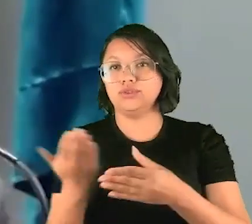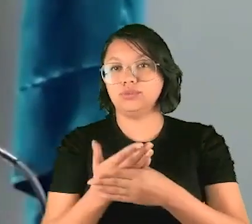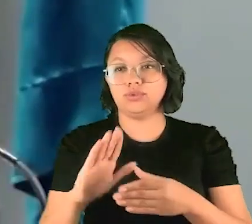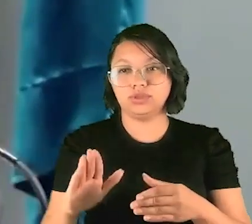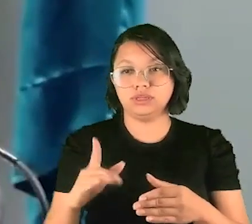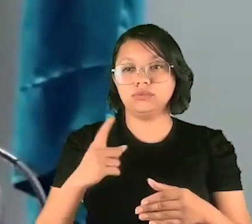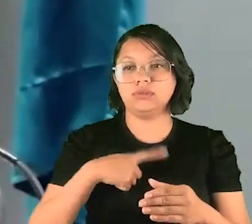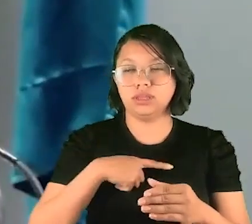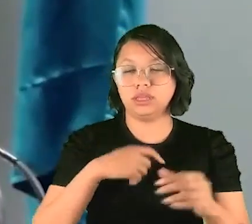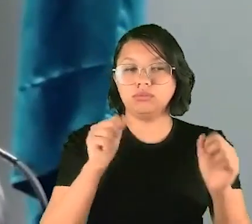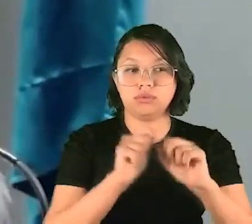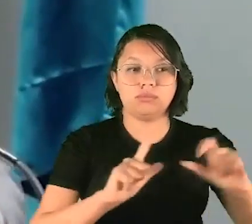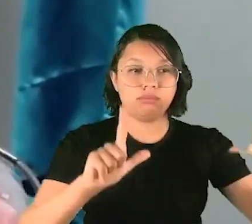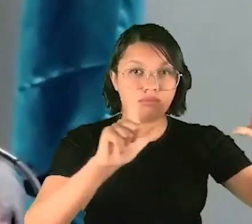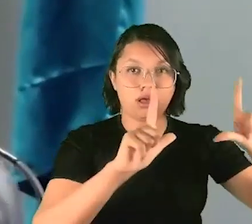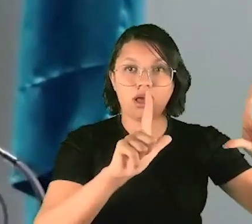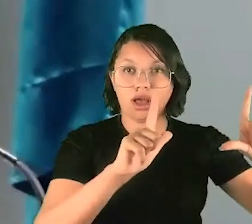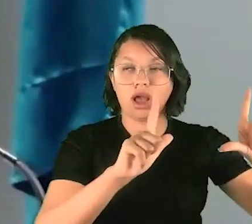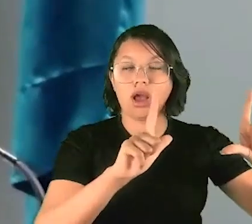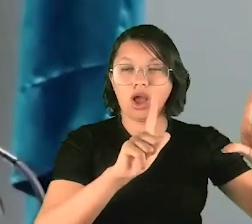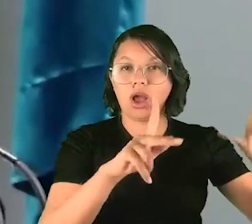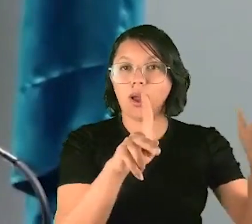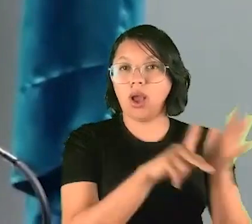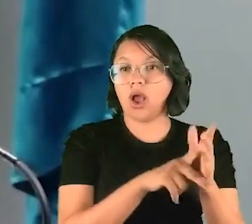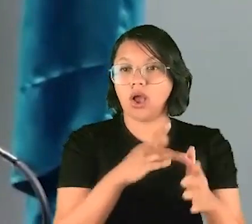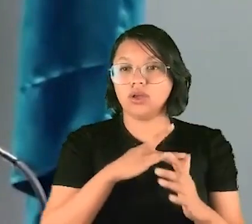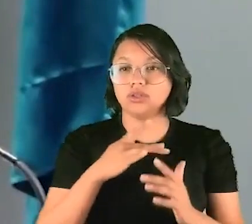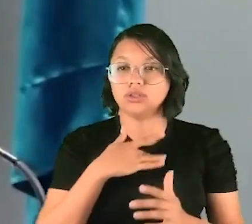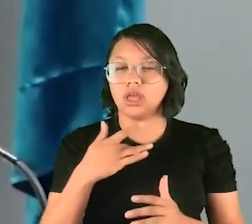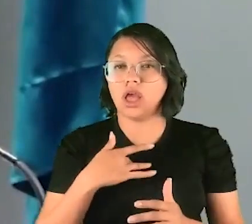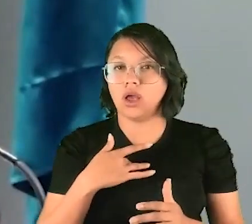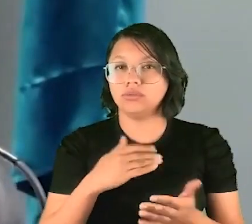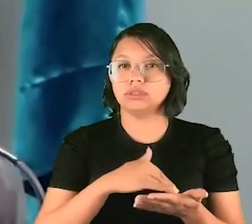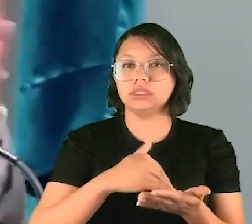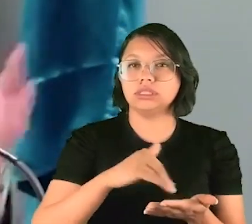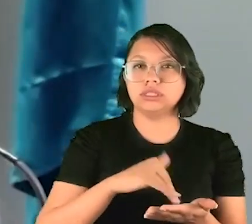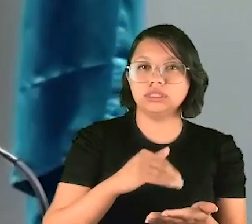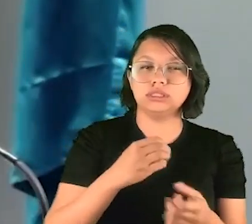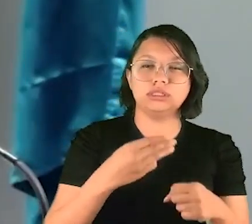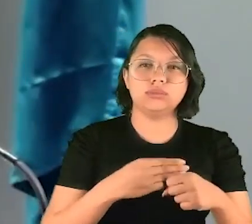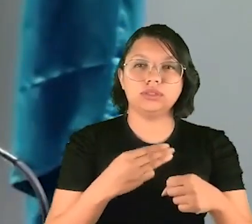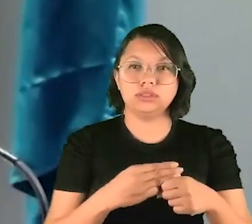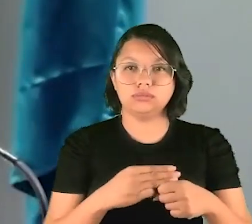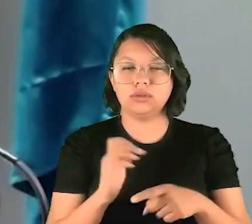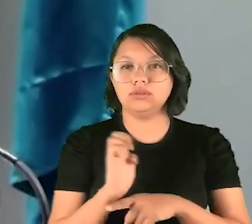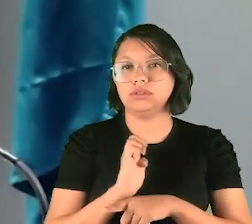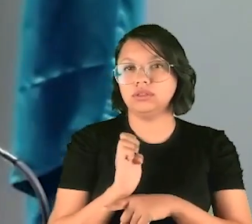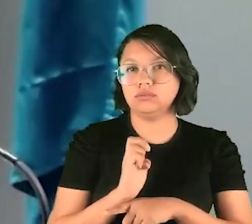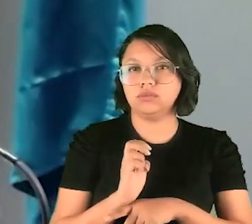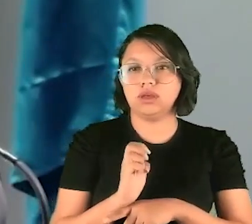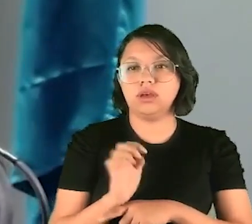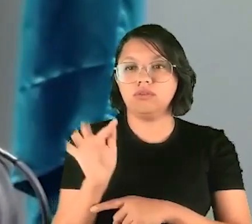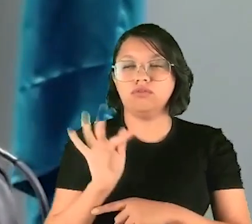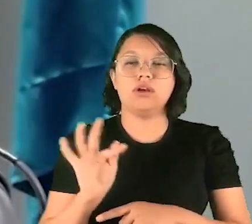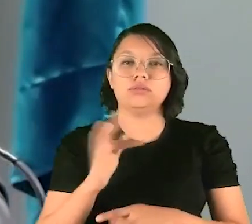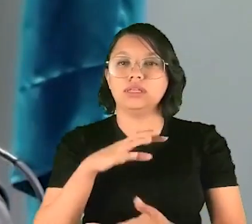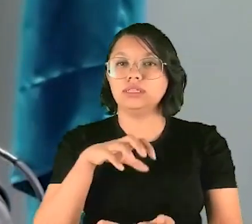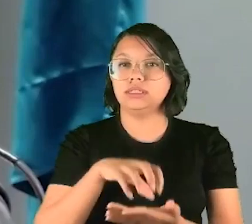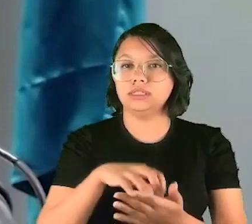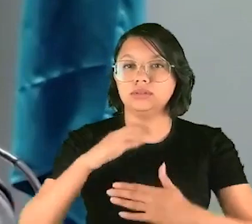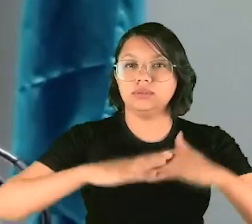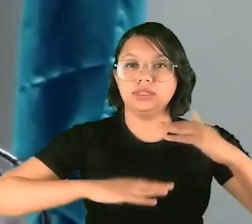pela formalidade do processo. Então, nós temos na plataforma de saúde reunidos profissionais das diversas áreas, Secretaria Municipal,